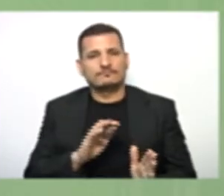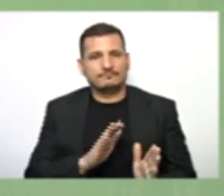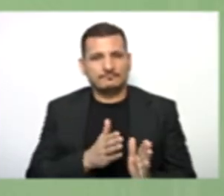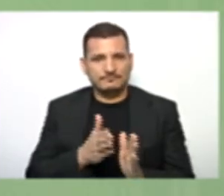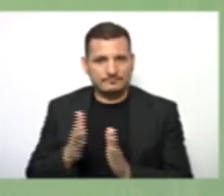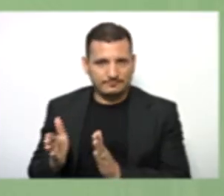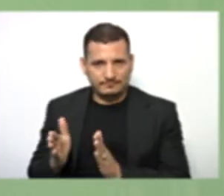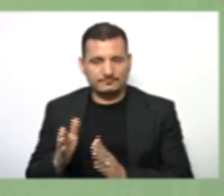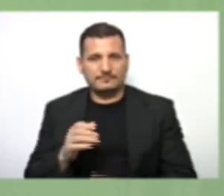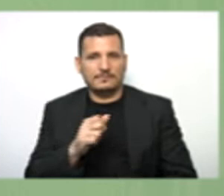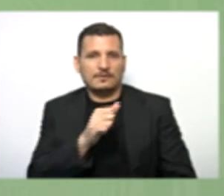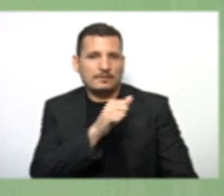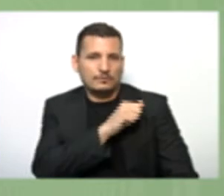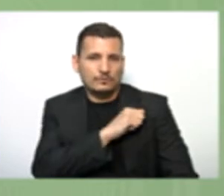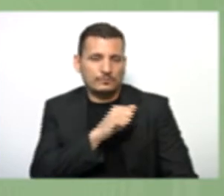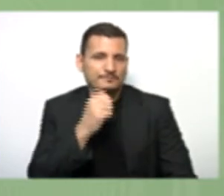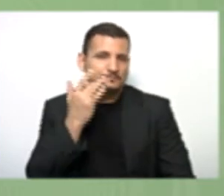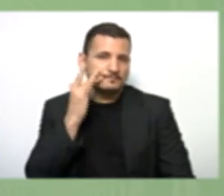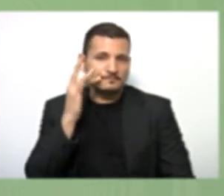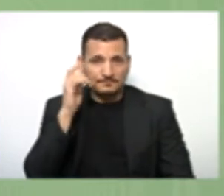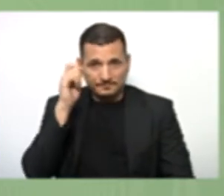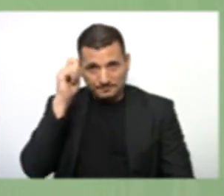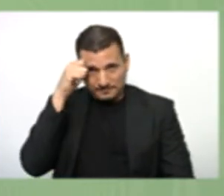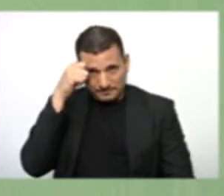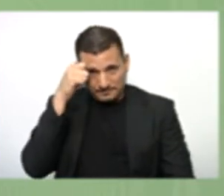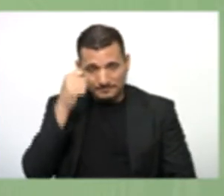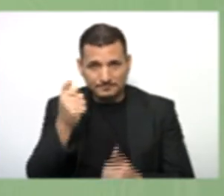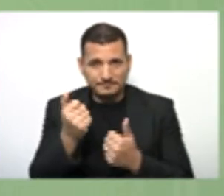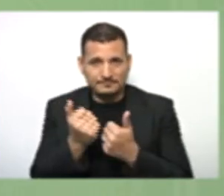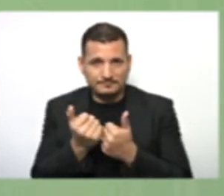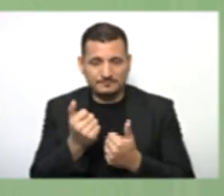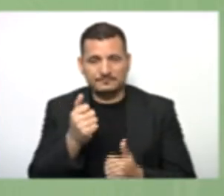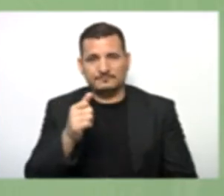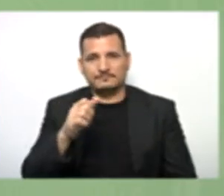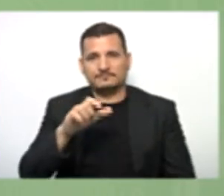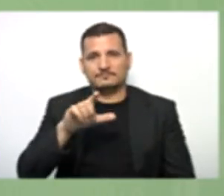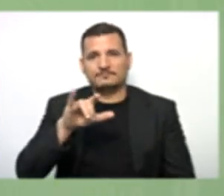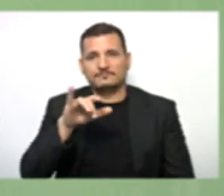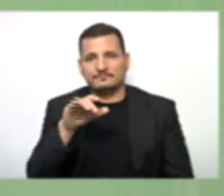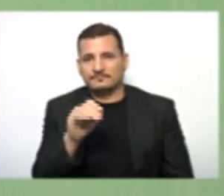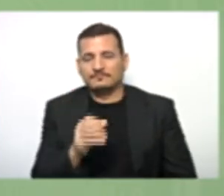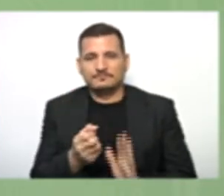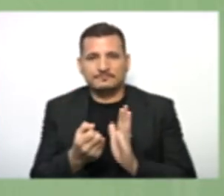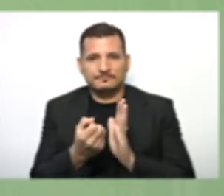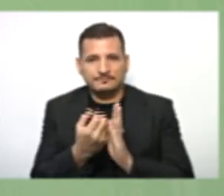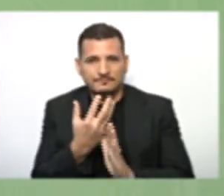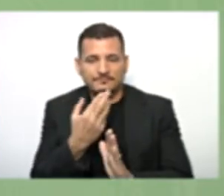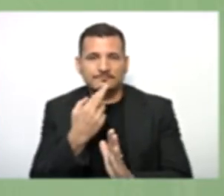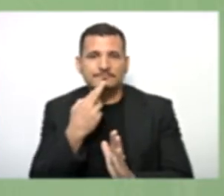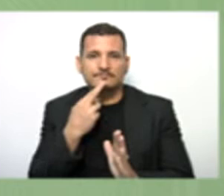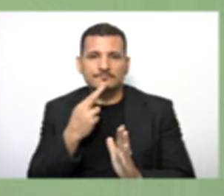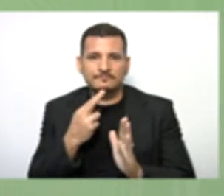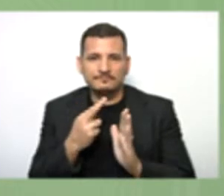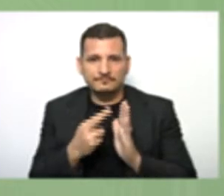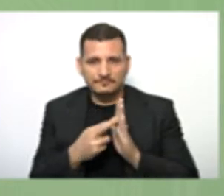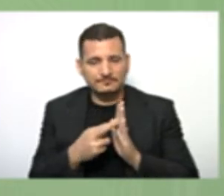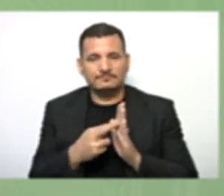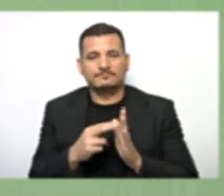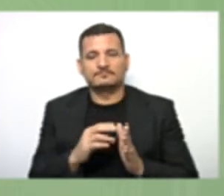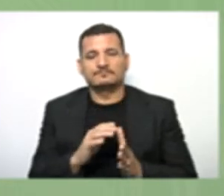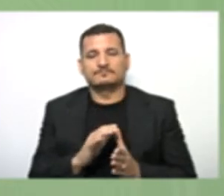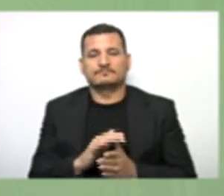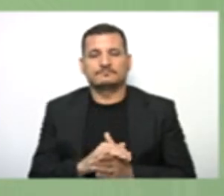nossa aluna lá de Ouro Preto, através do doutor Hélio, que colocou aqui no chat, ela colocou, professor, que